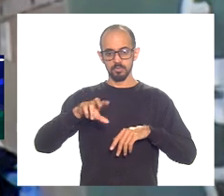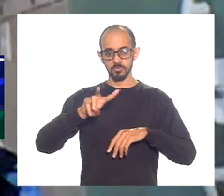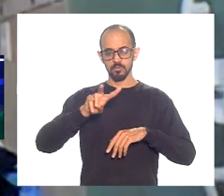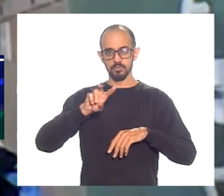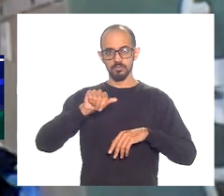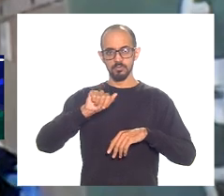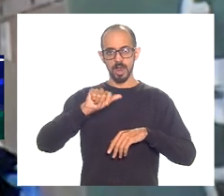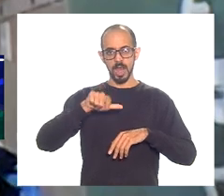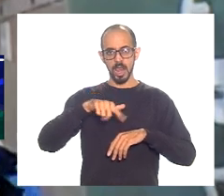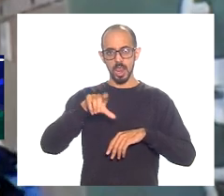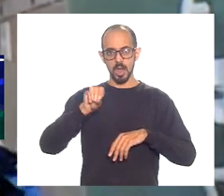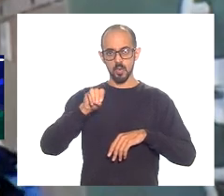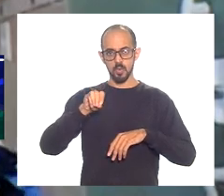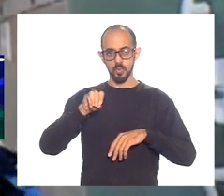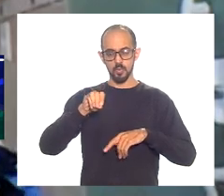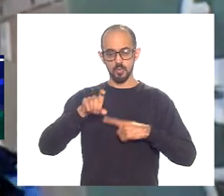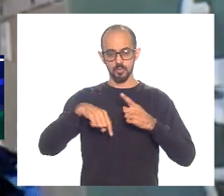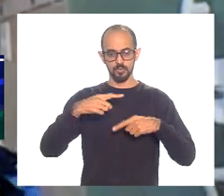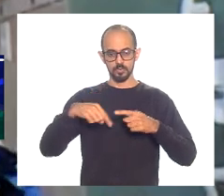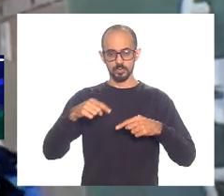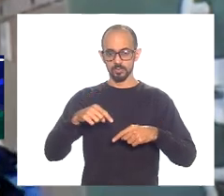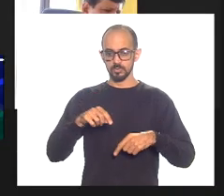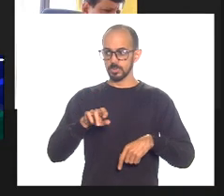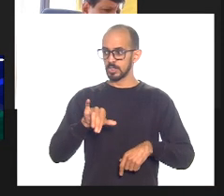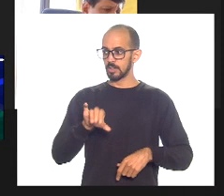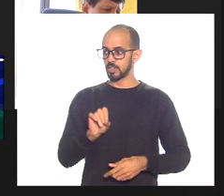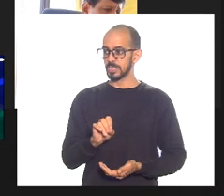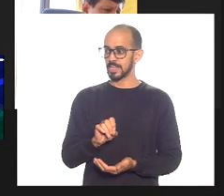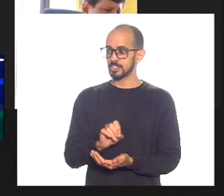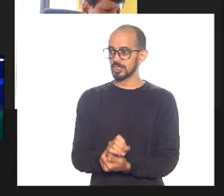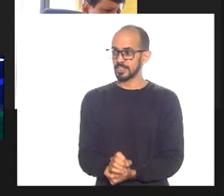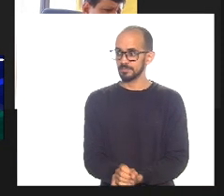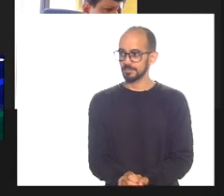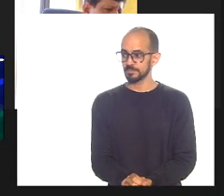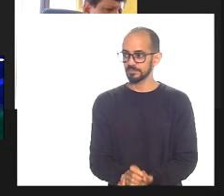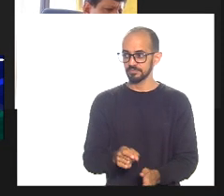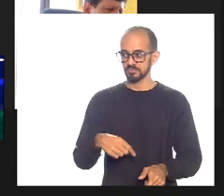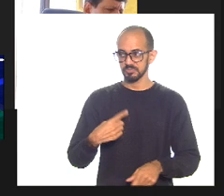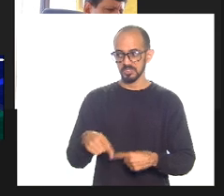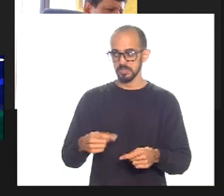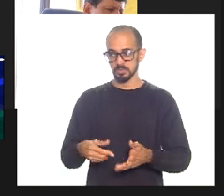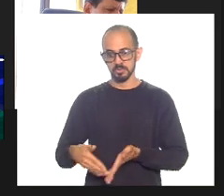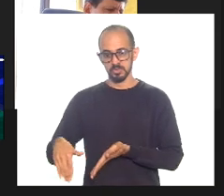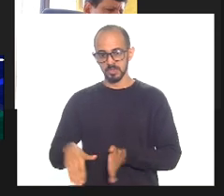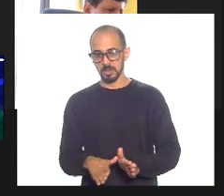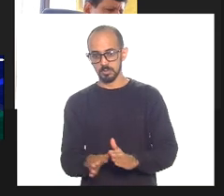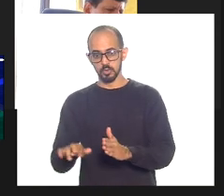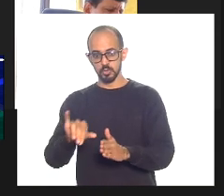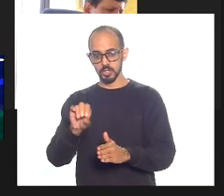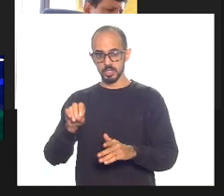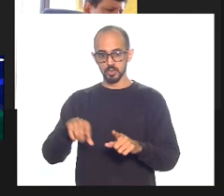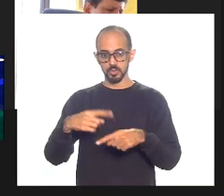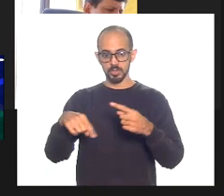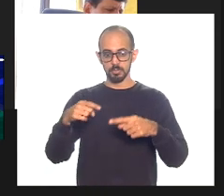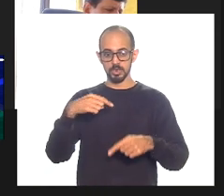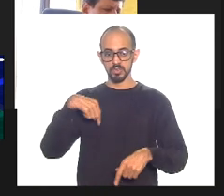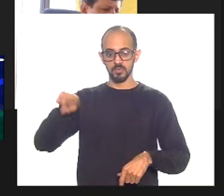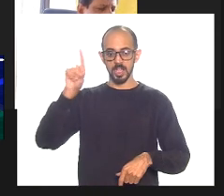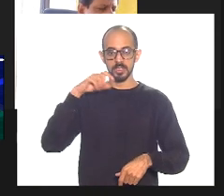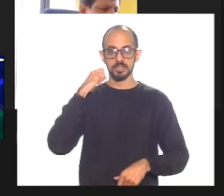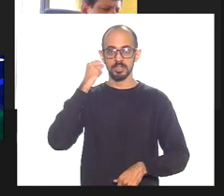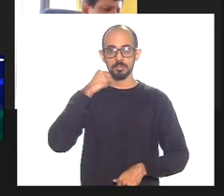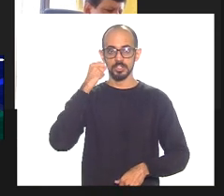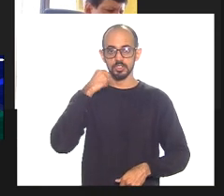valão, que vai para o rio, e depois vai para a Baía de Sepetiba, poluir a Baía de Sepetiba